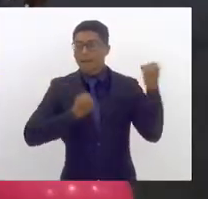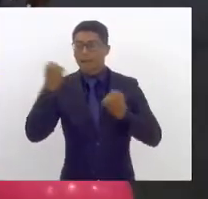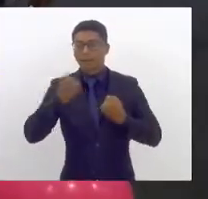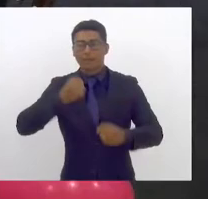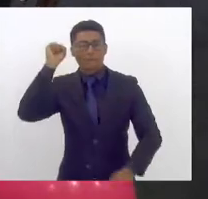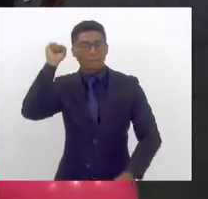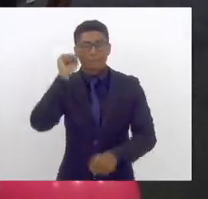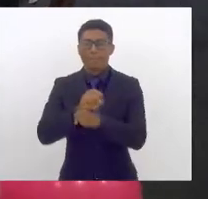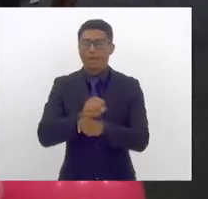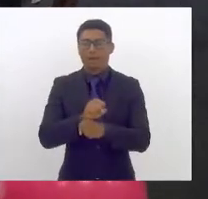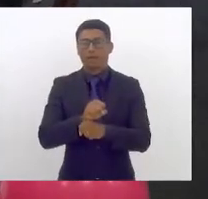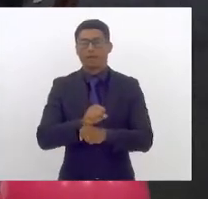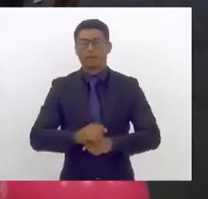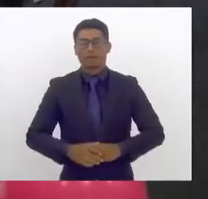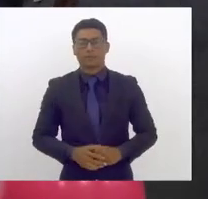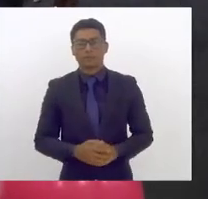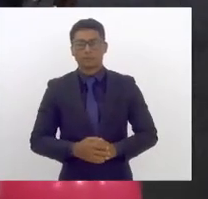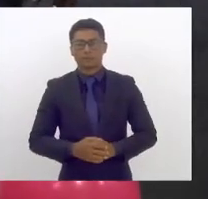devagar